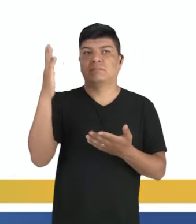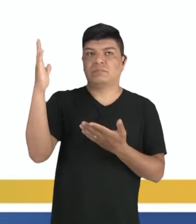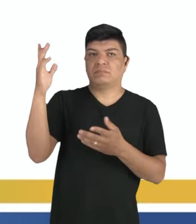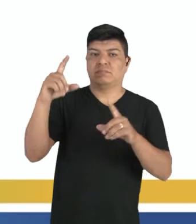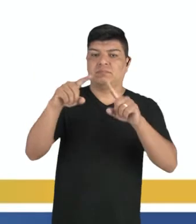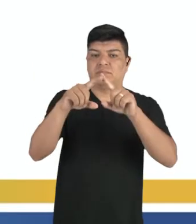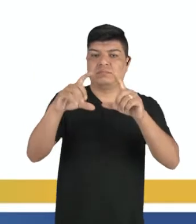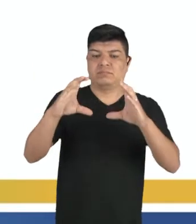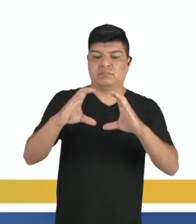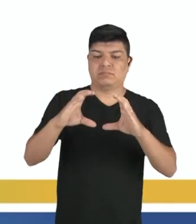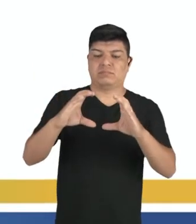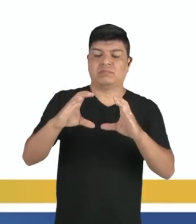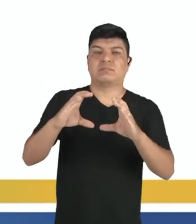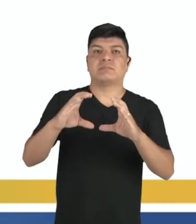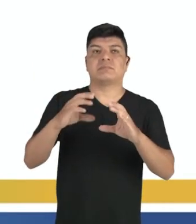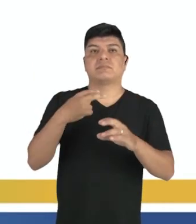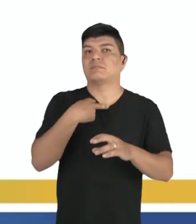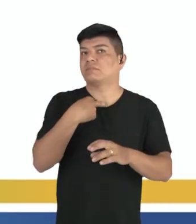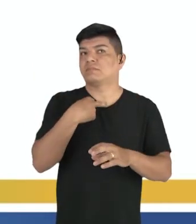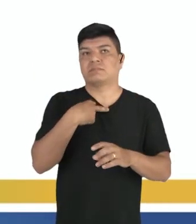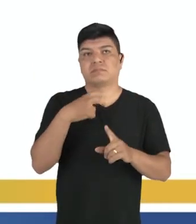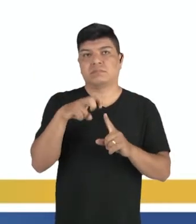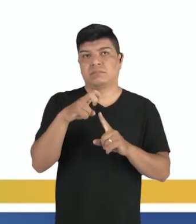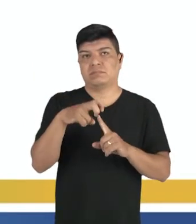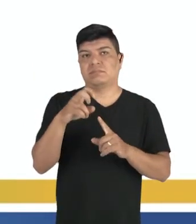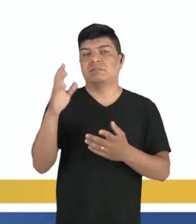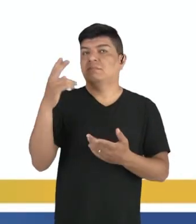em espanhol, lembrando, galerinha, refrigerante, né?